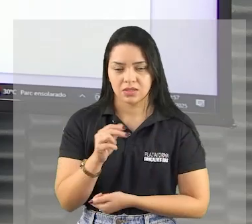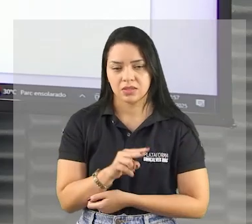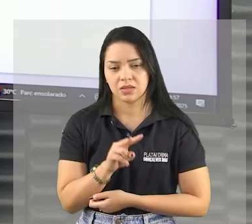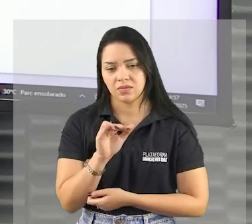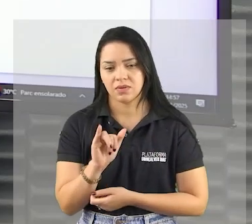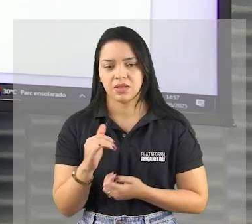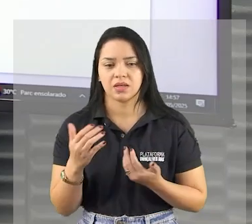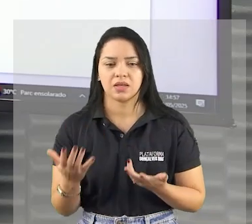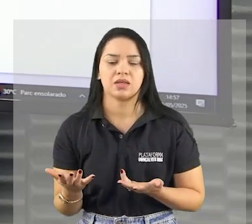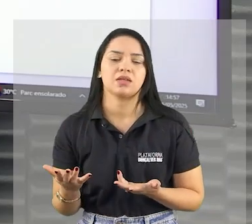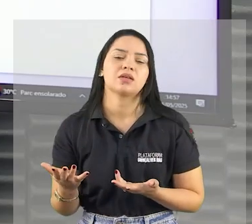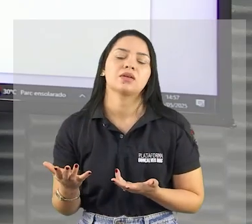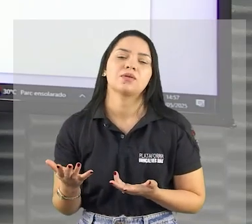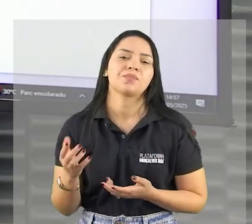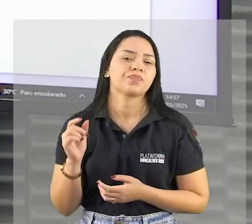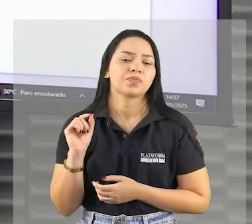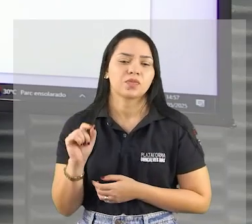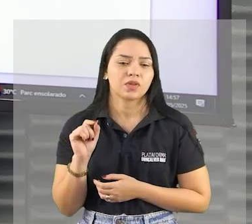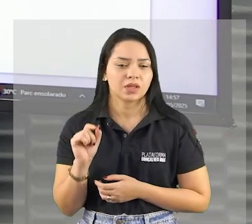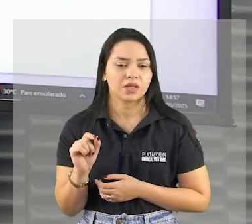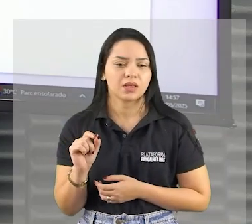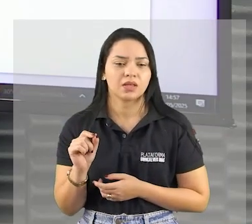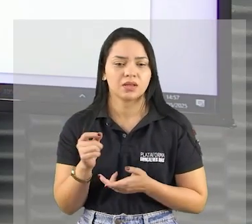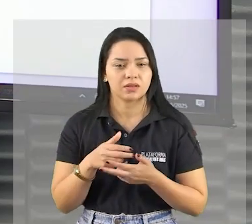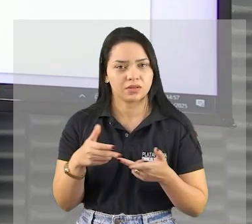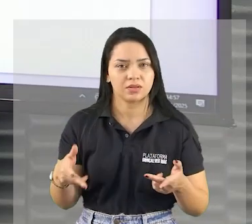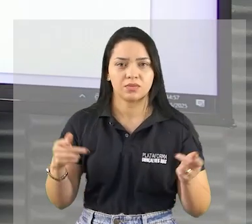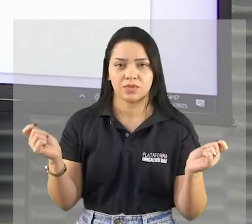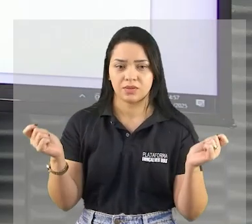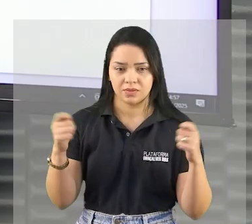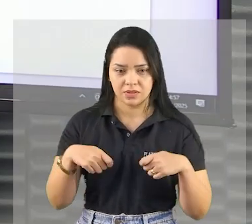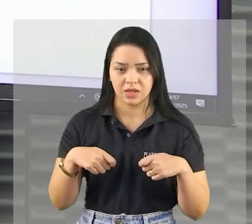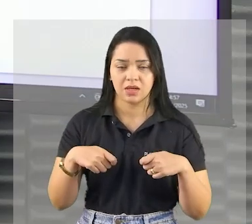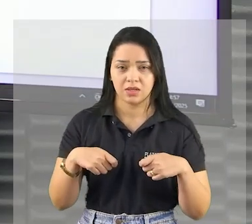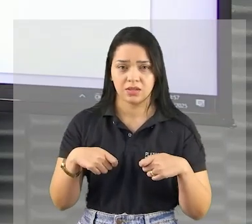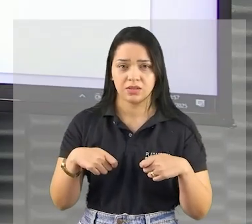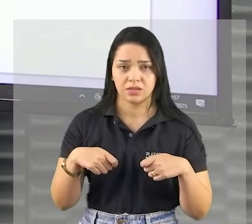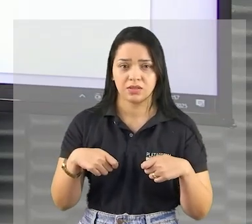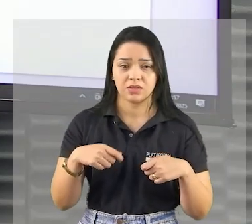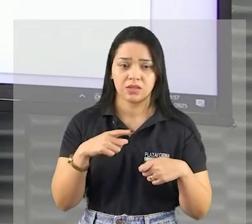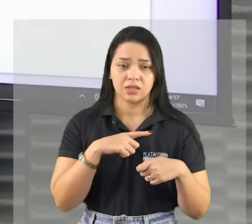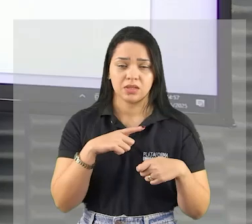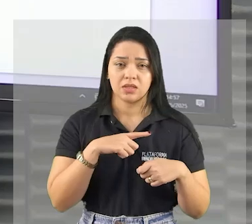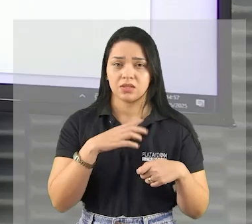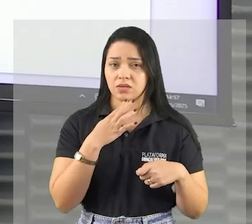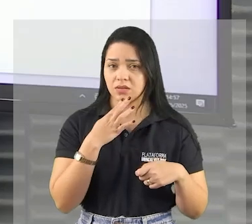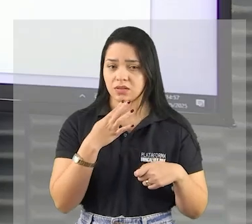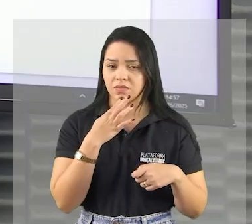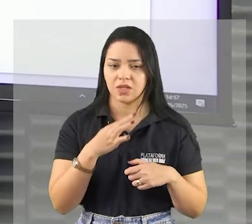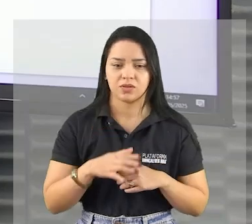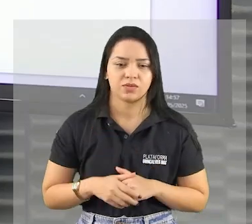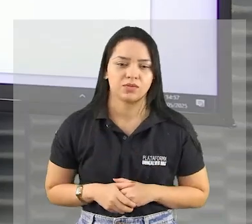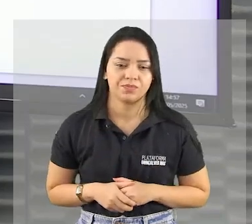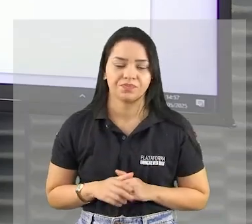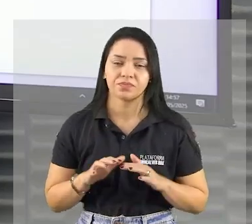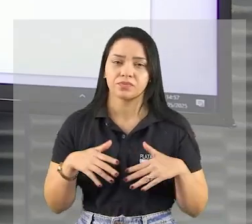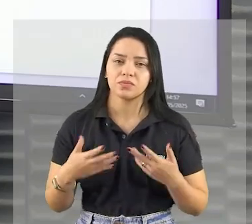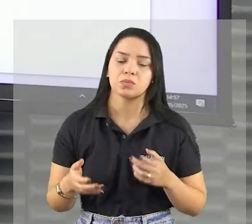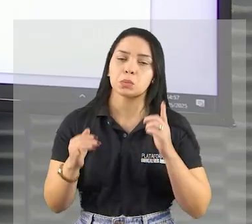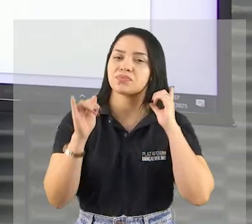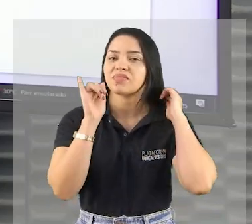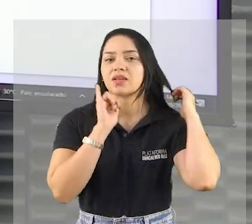te colocar uma série de possibilidades de atuar diante desses conhecimentos. Então, por